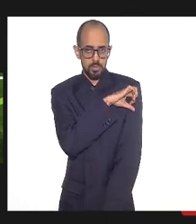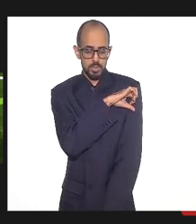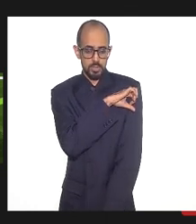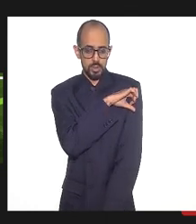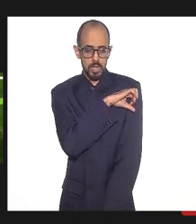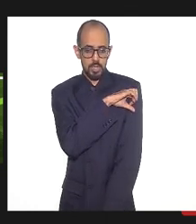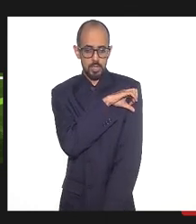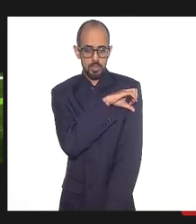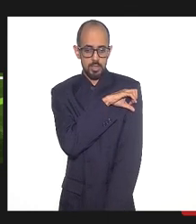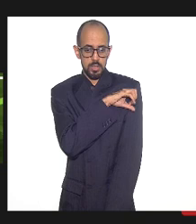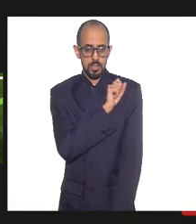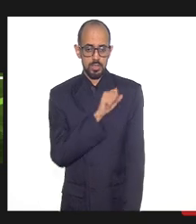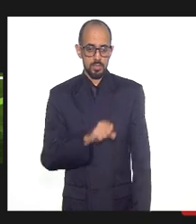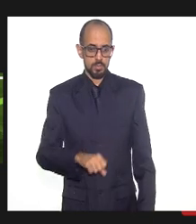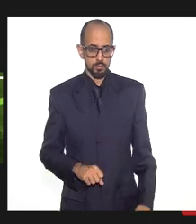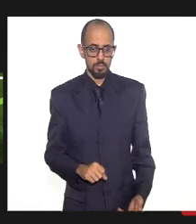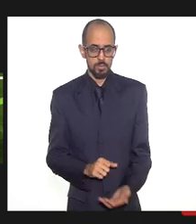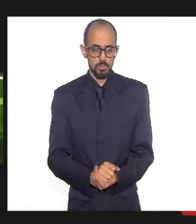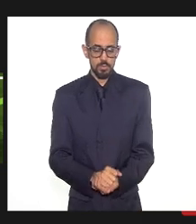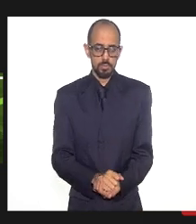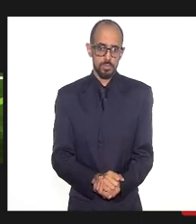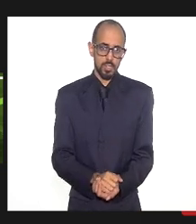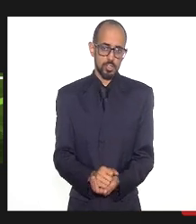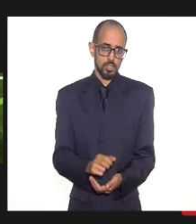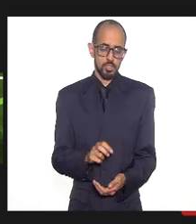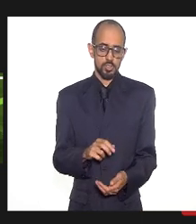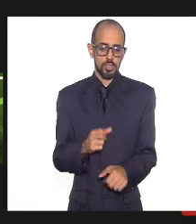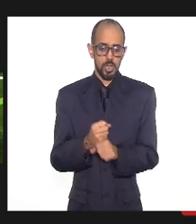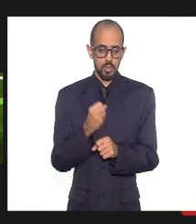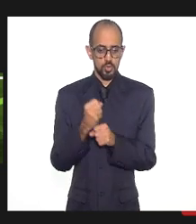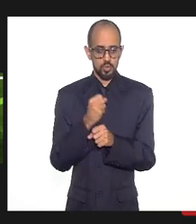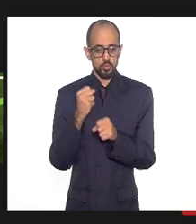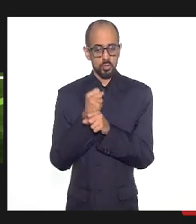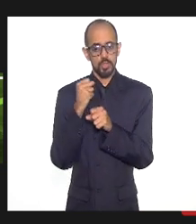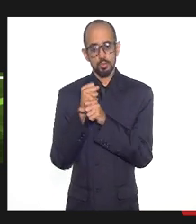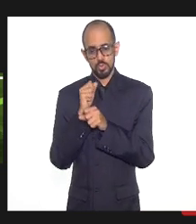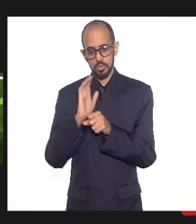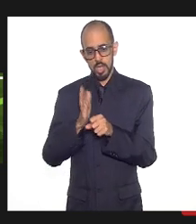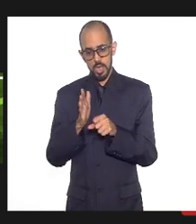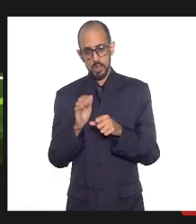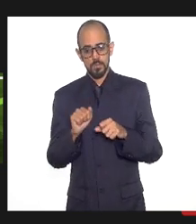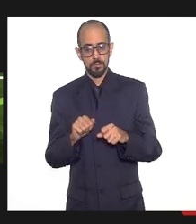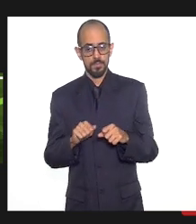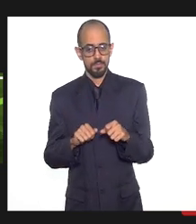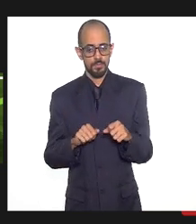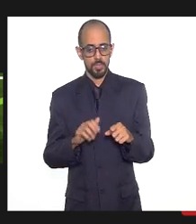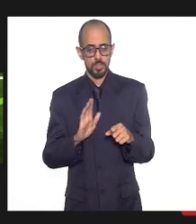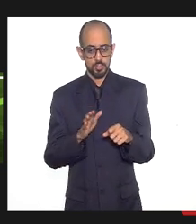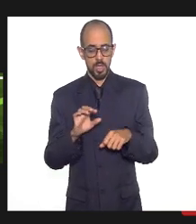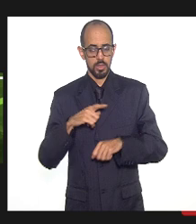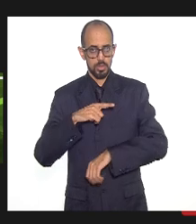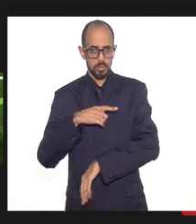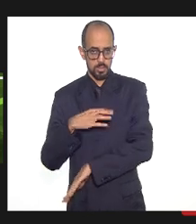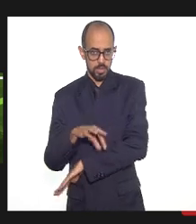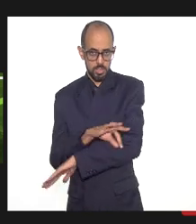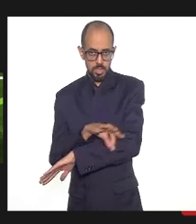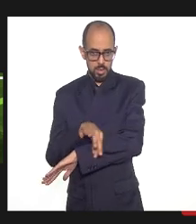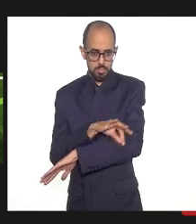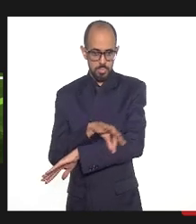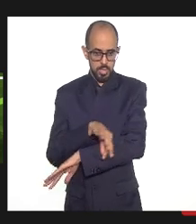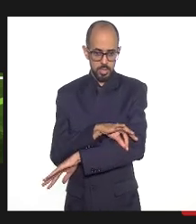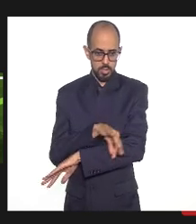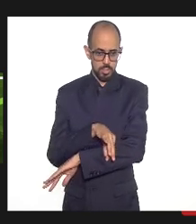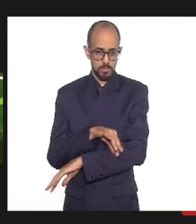a menina falou que o secretário vai, já pegou a planta, né? Nós temos a